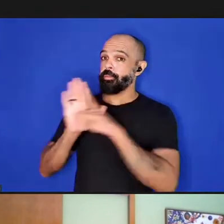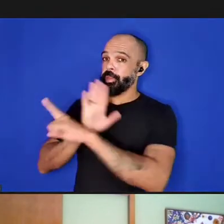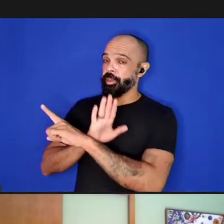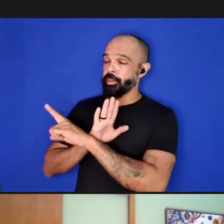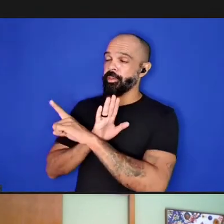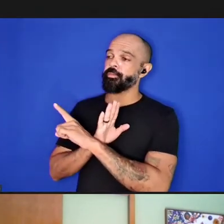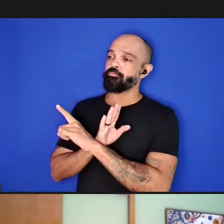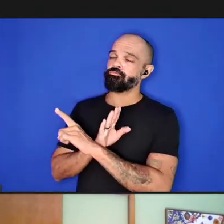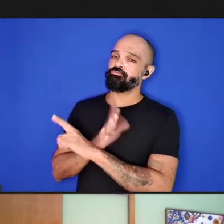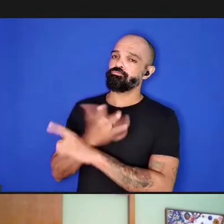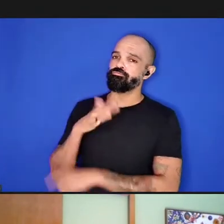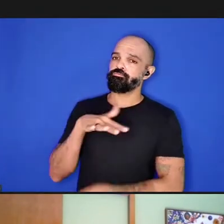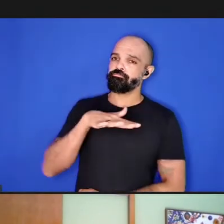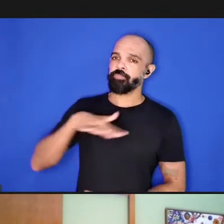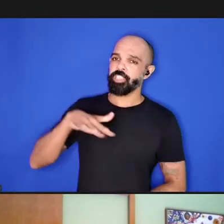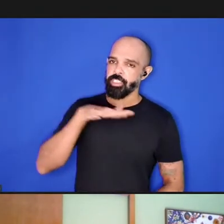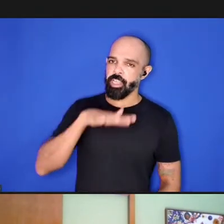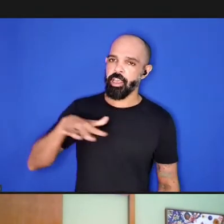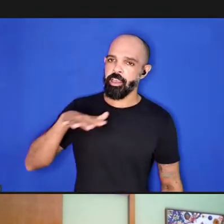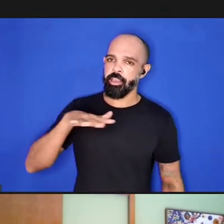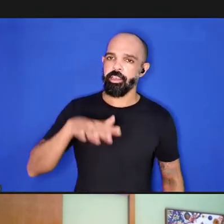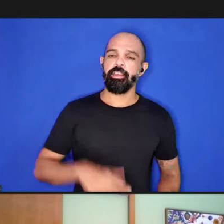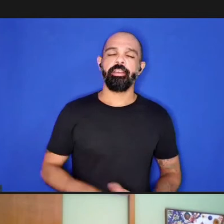nesse campo.